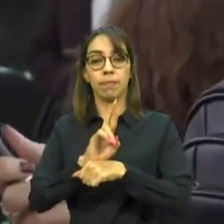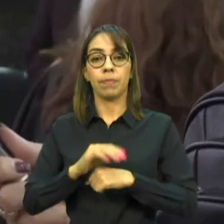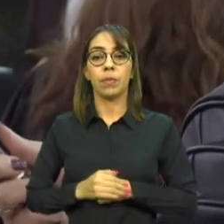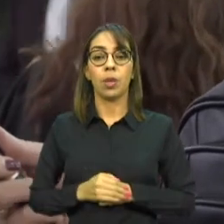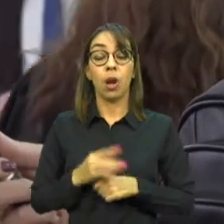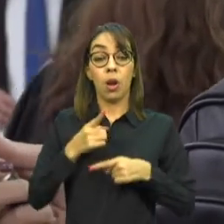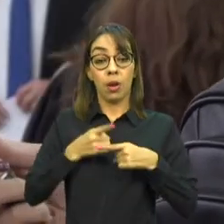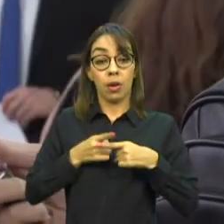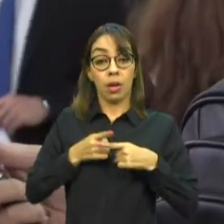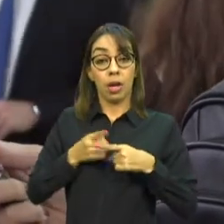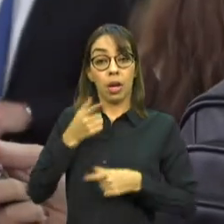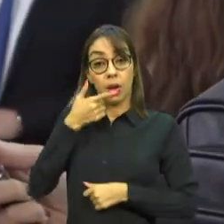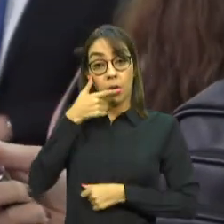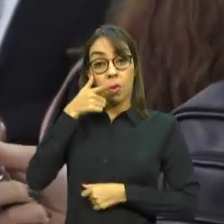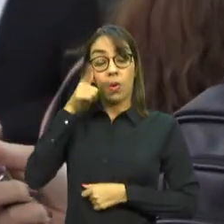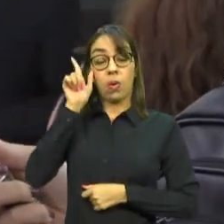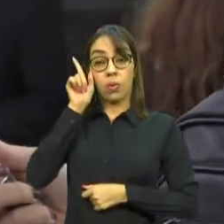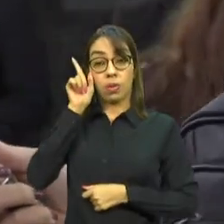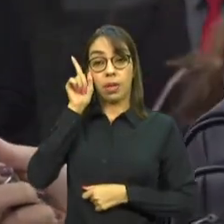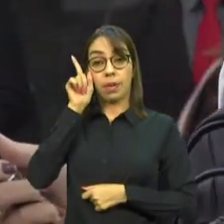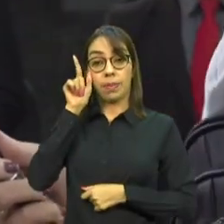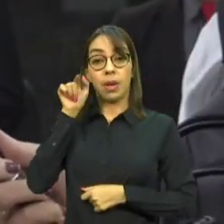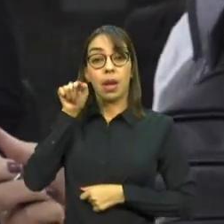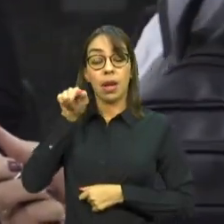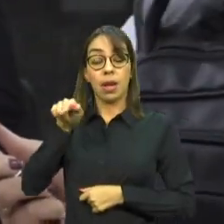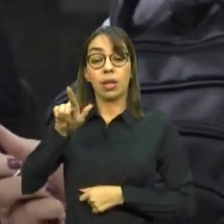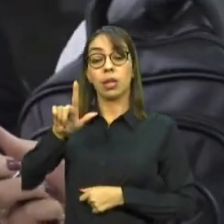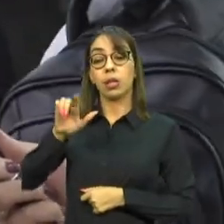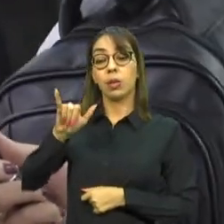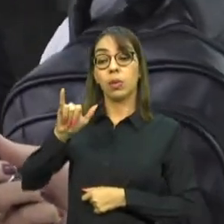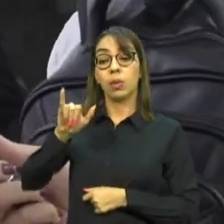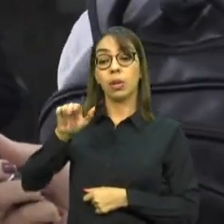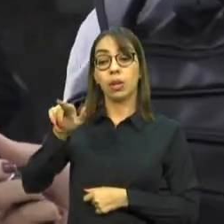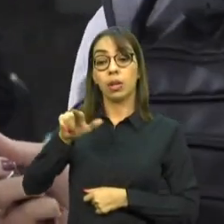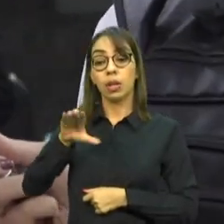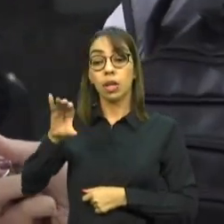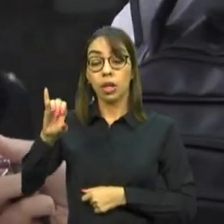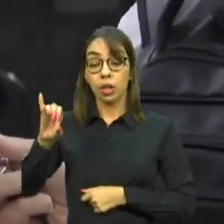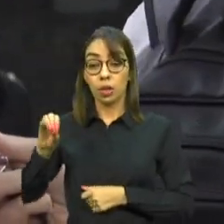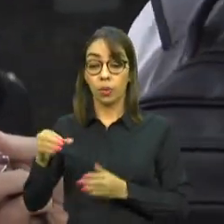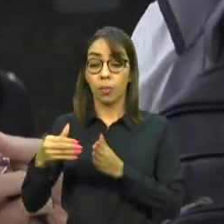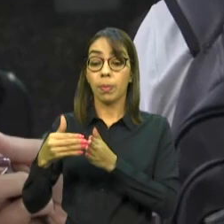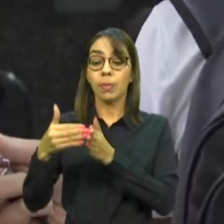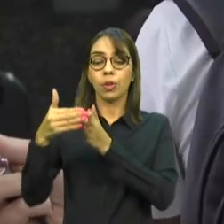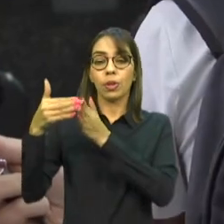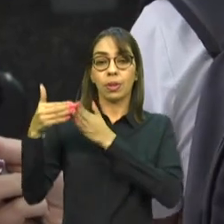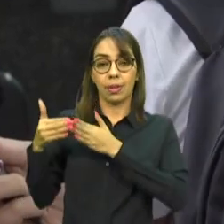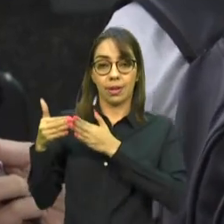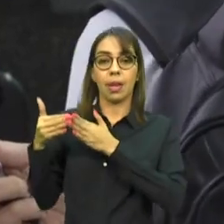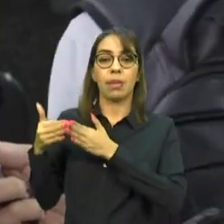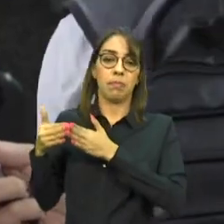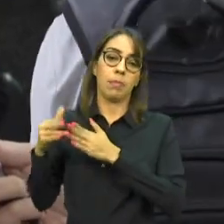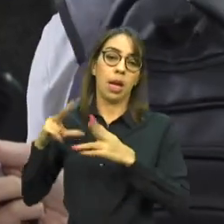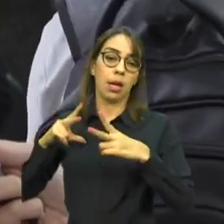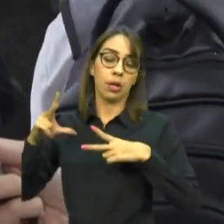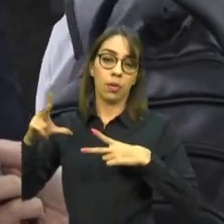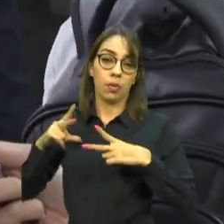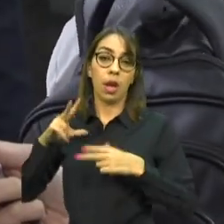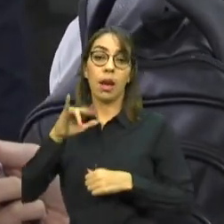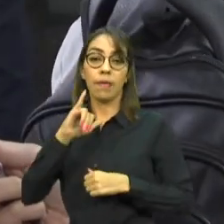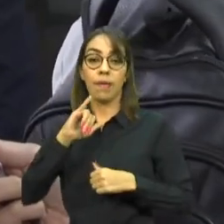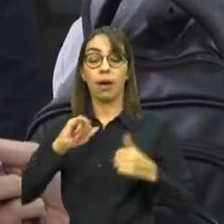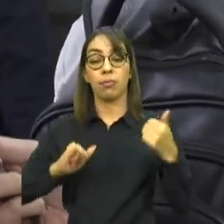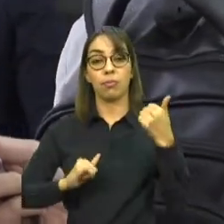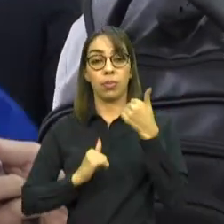plenário a licença do deputado Nísio Costa para tratar de interesse particular, e hoje já poderemos dar posse do deputado